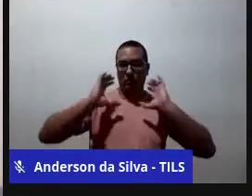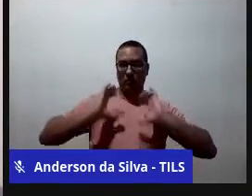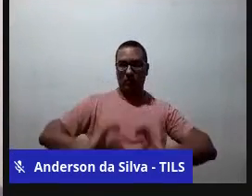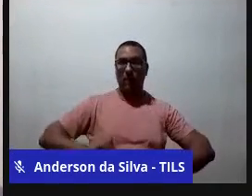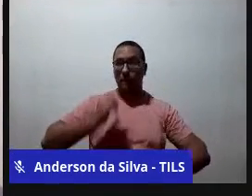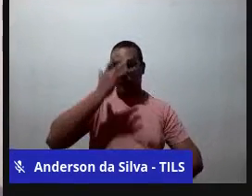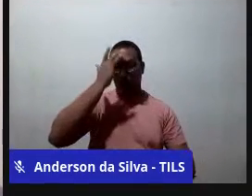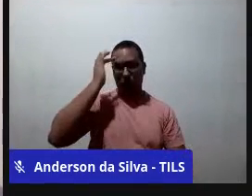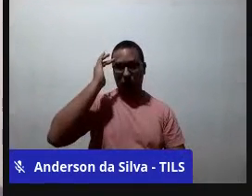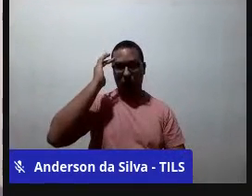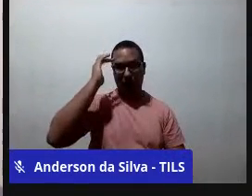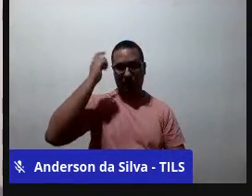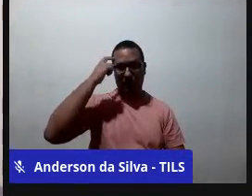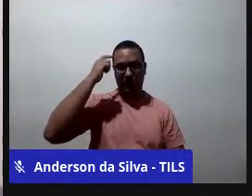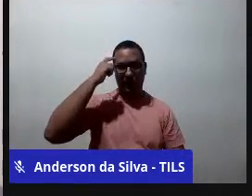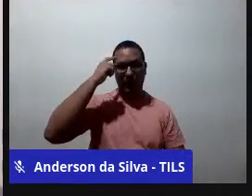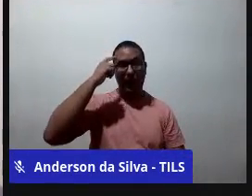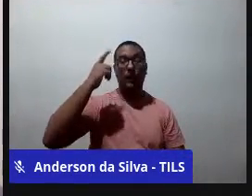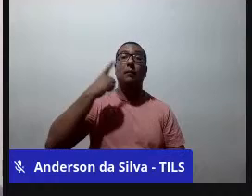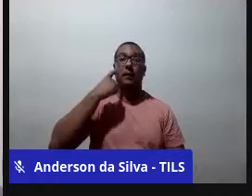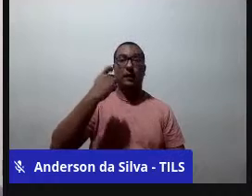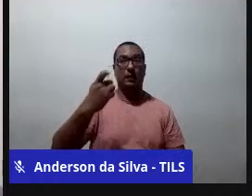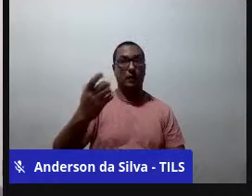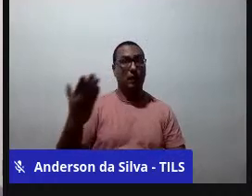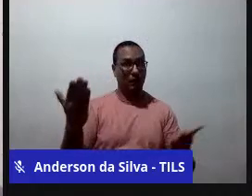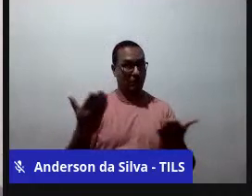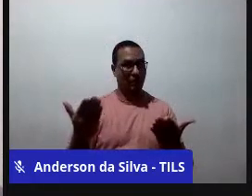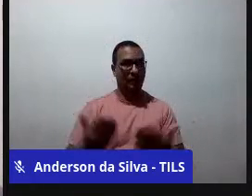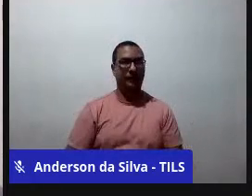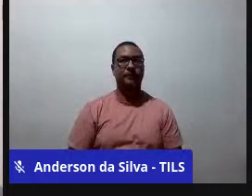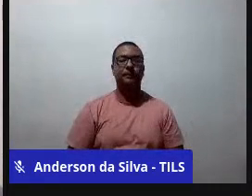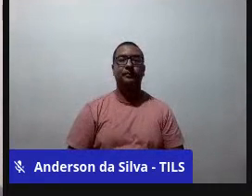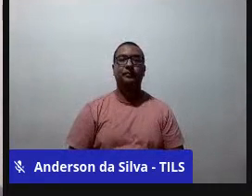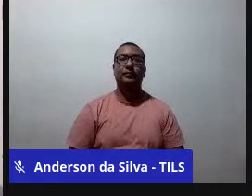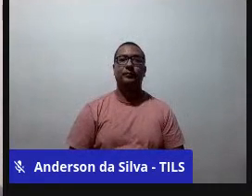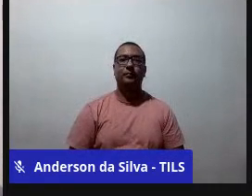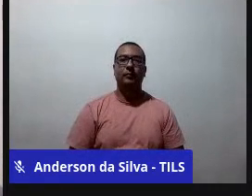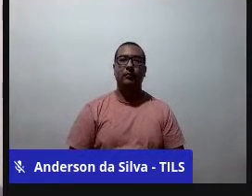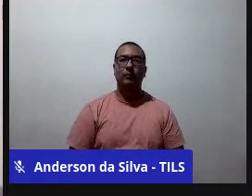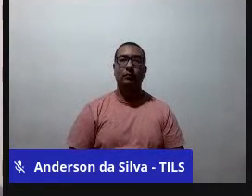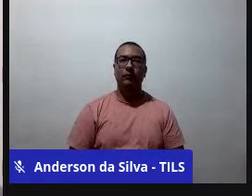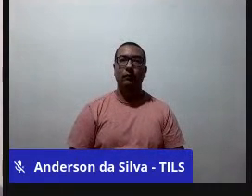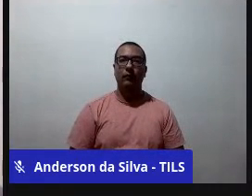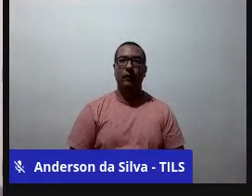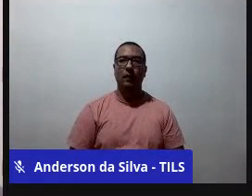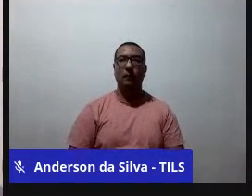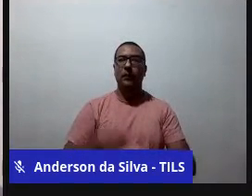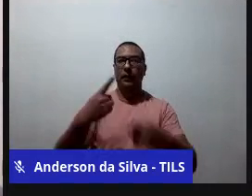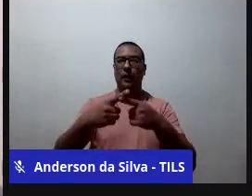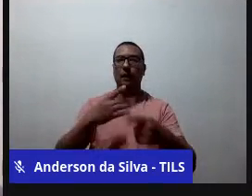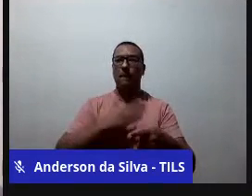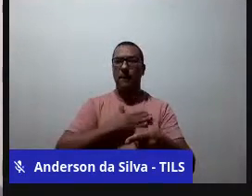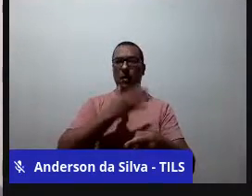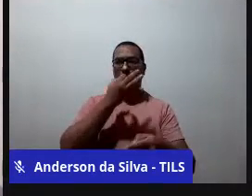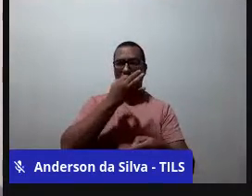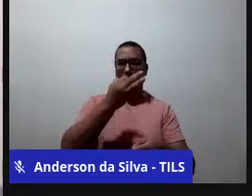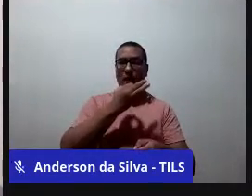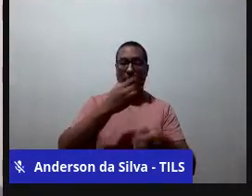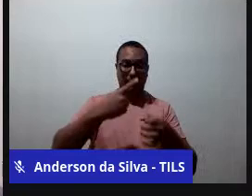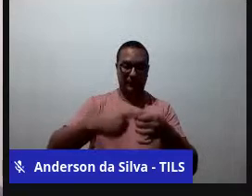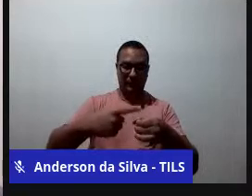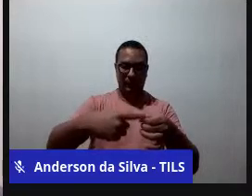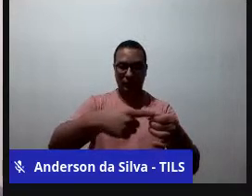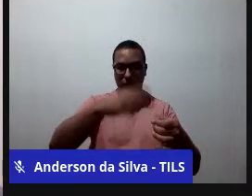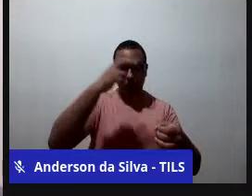é que tem uma coisa bem interessante. Porque, na minha visão, as cidades inteligentes, elas